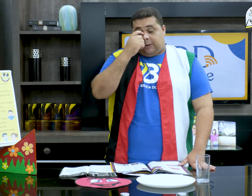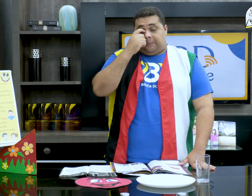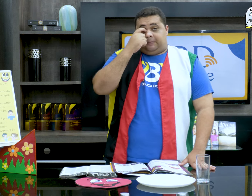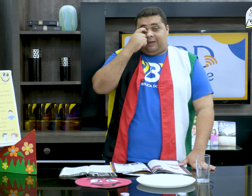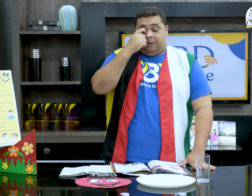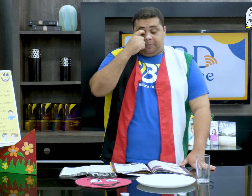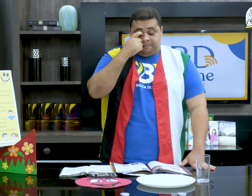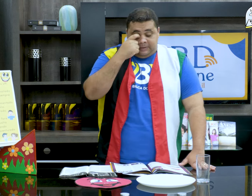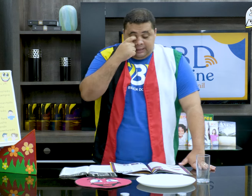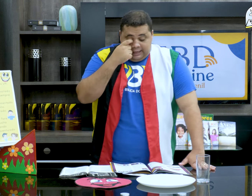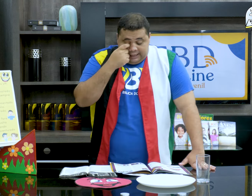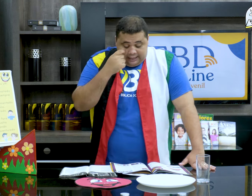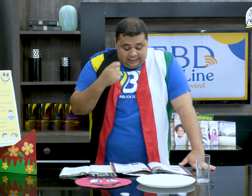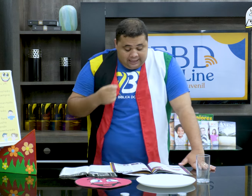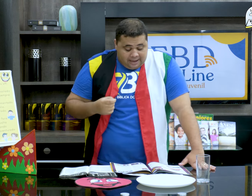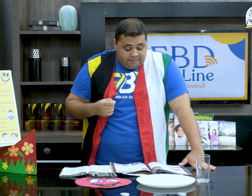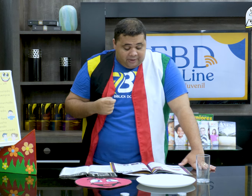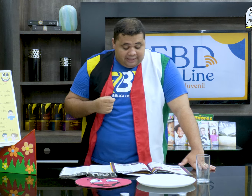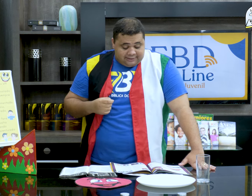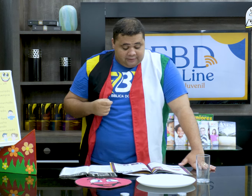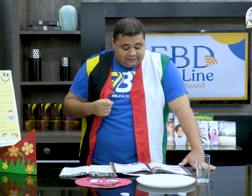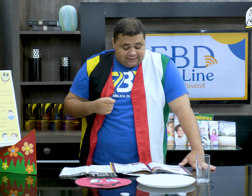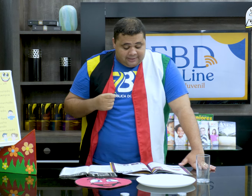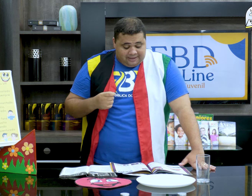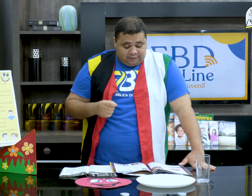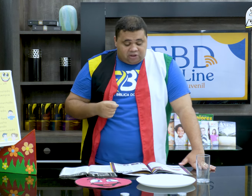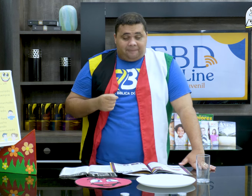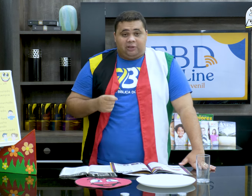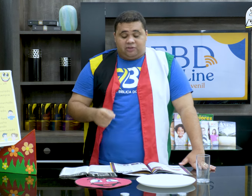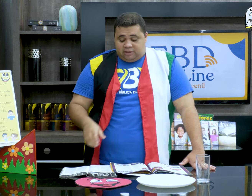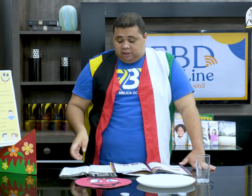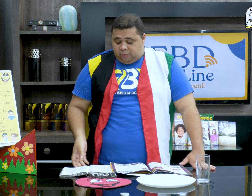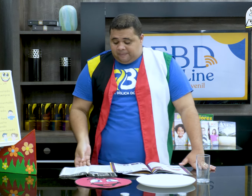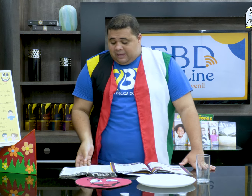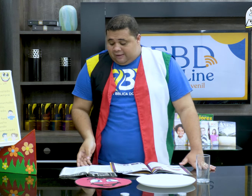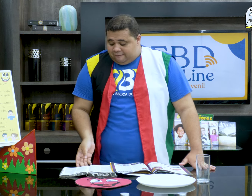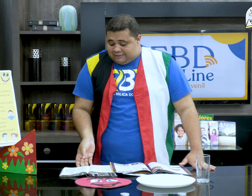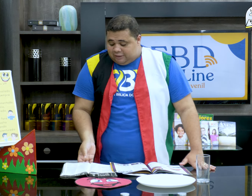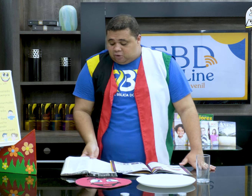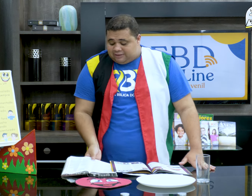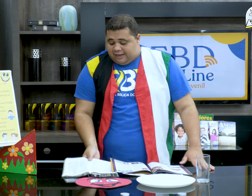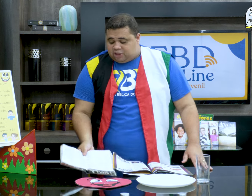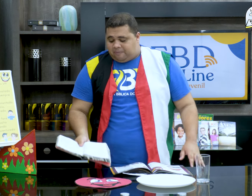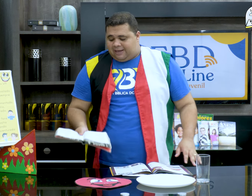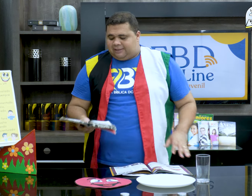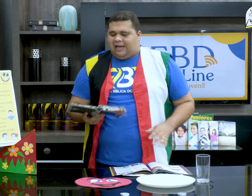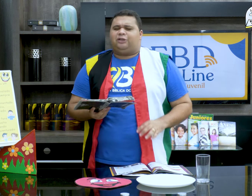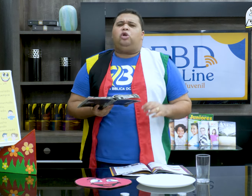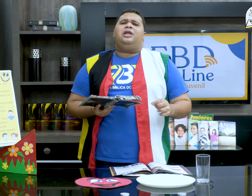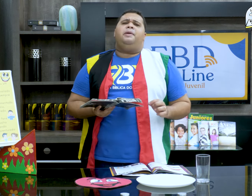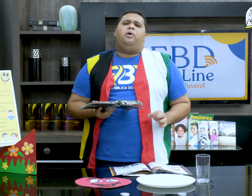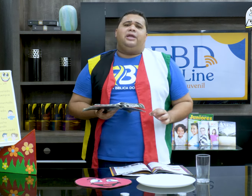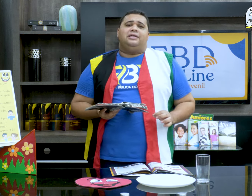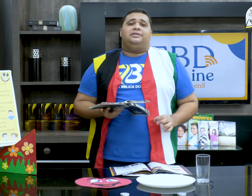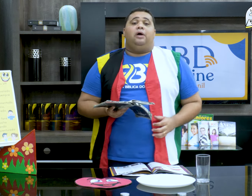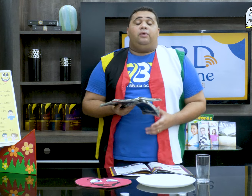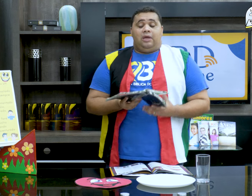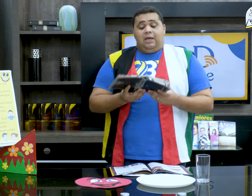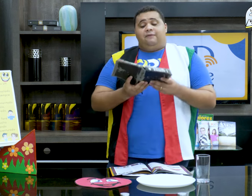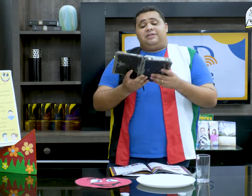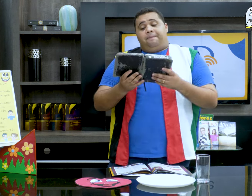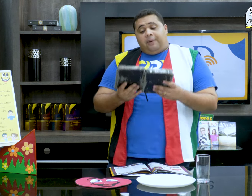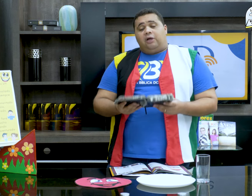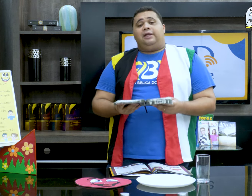Na lição tá bom e a memoria ação vai trazer em Mateus Capítulo 5 Versículo 6 parte a todo memória em